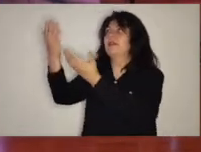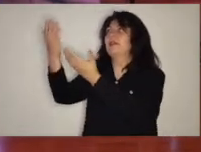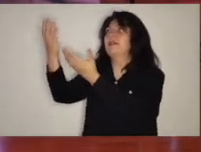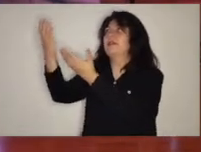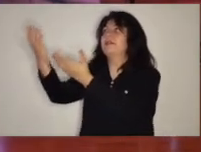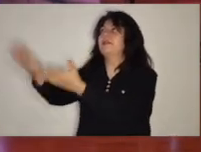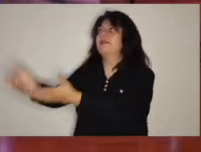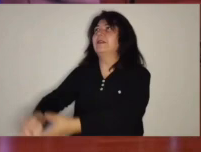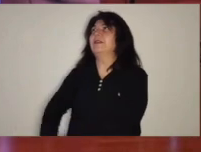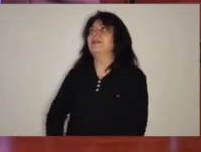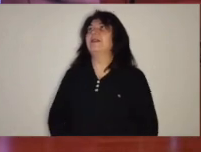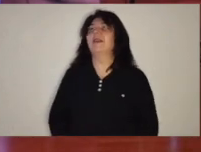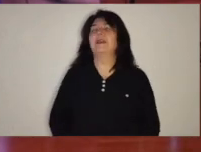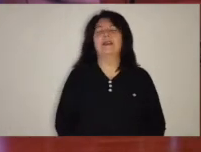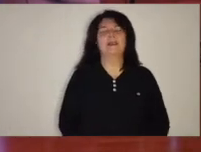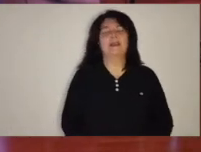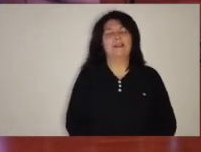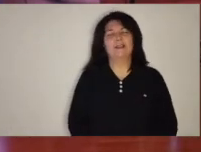por